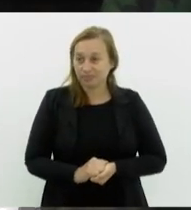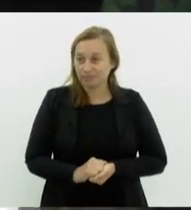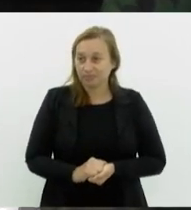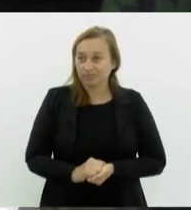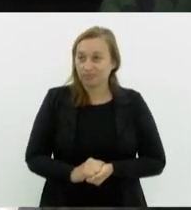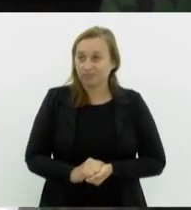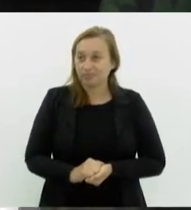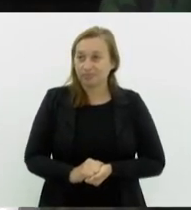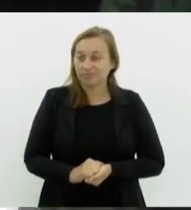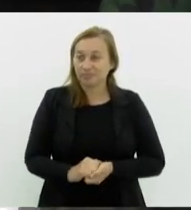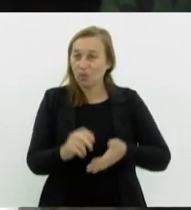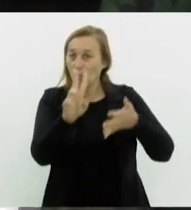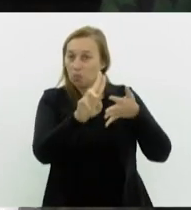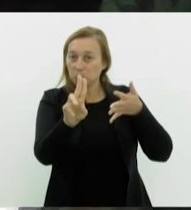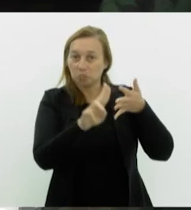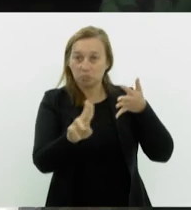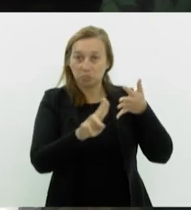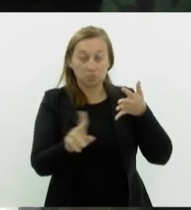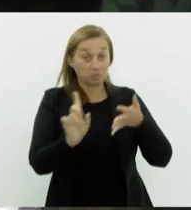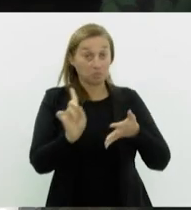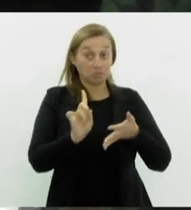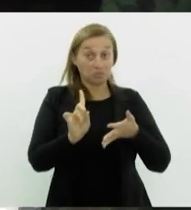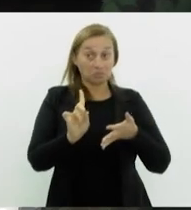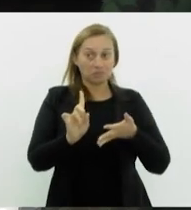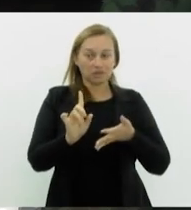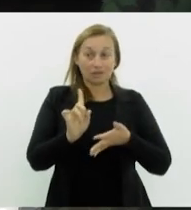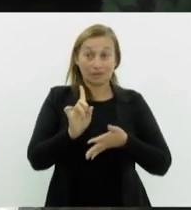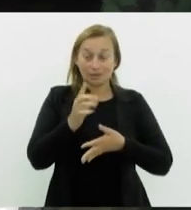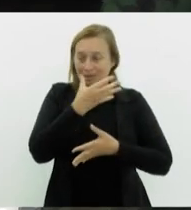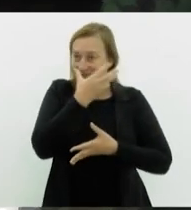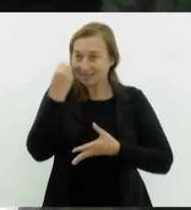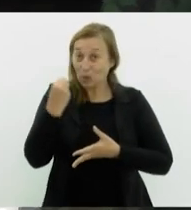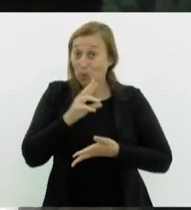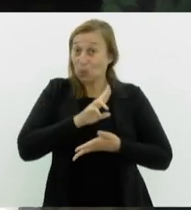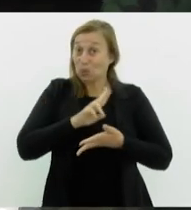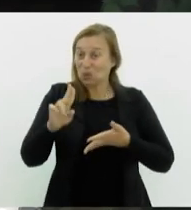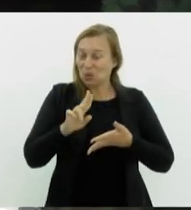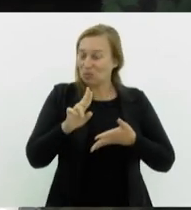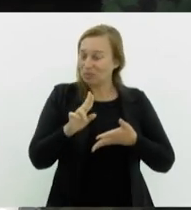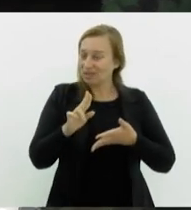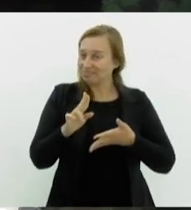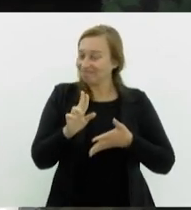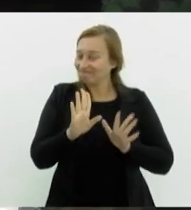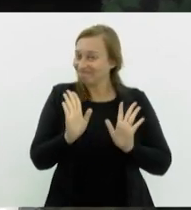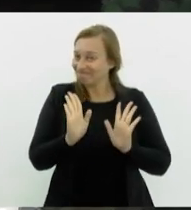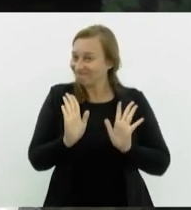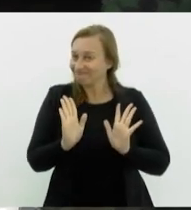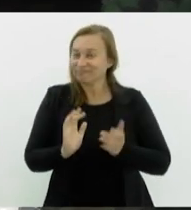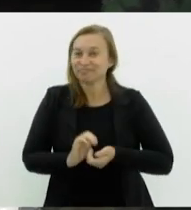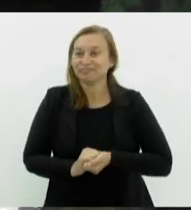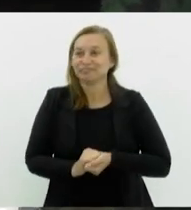sem nominá-los, para que não cometa nenhum tipo de